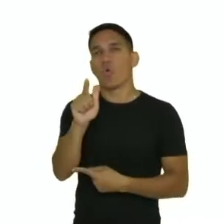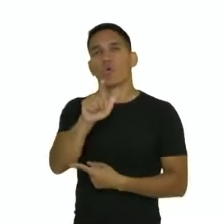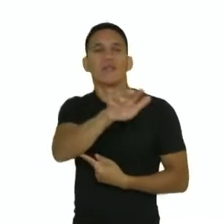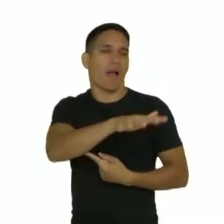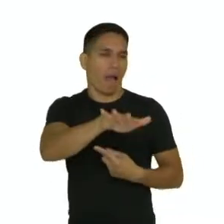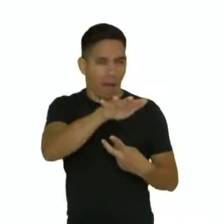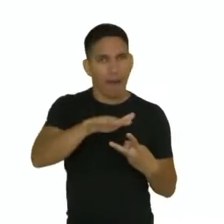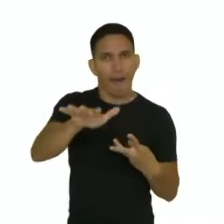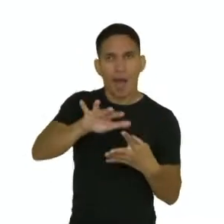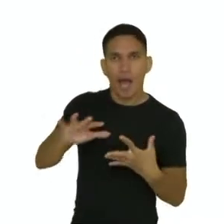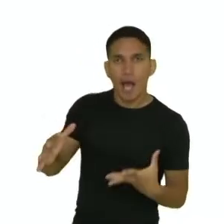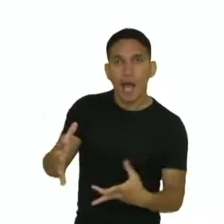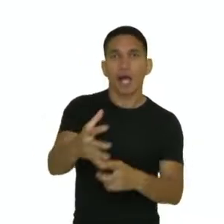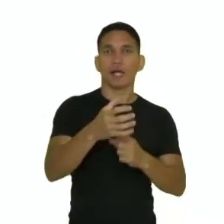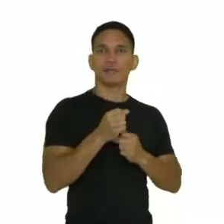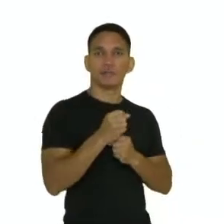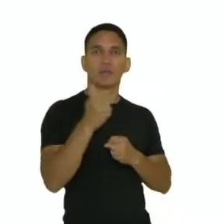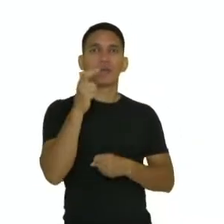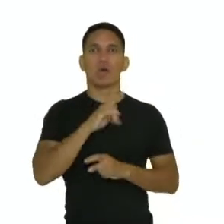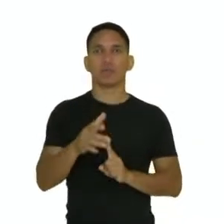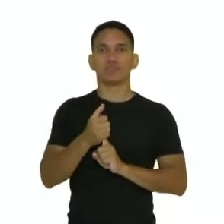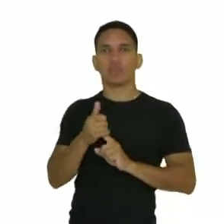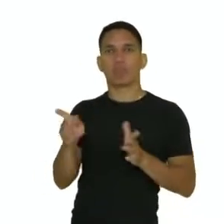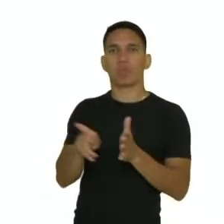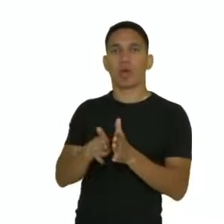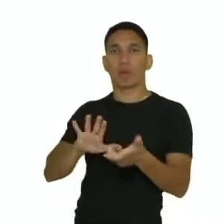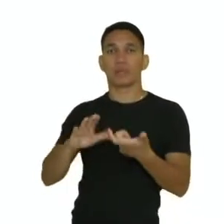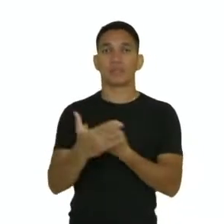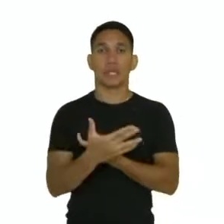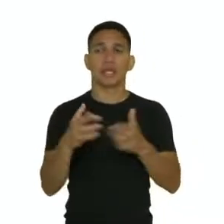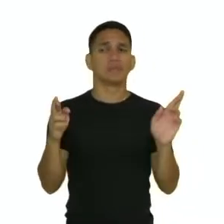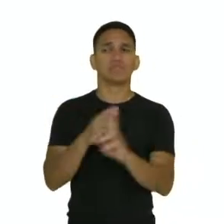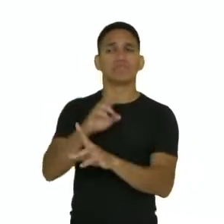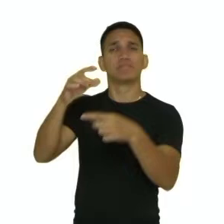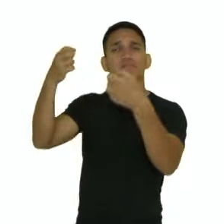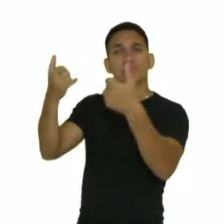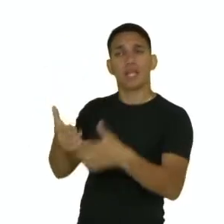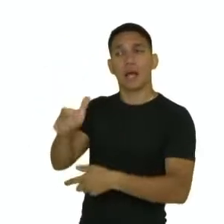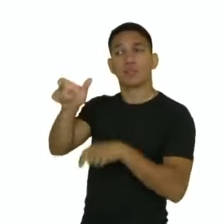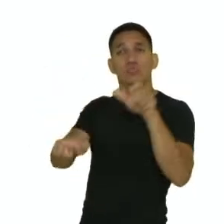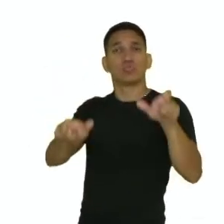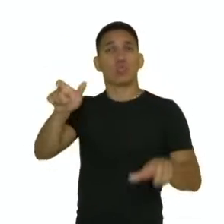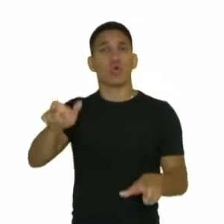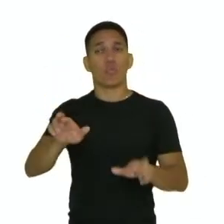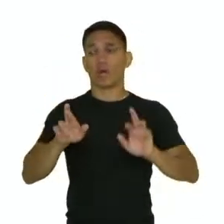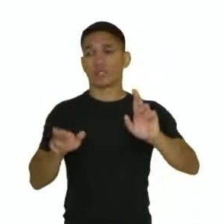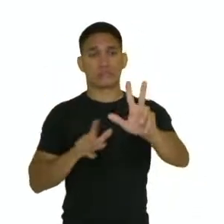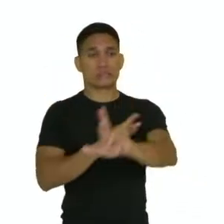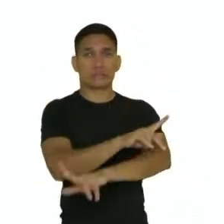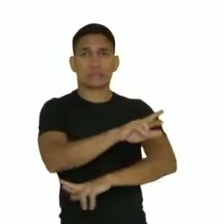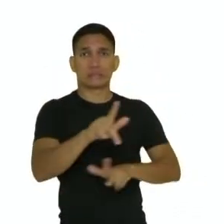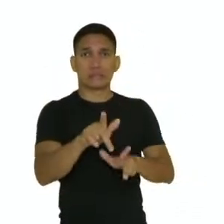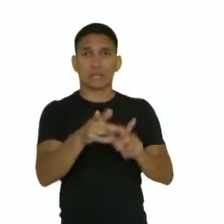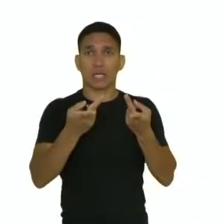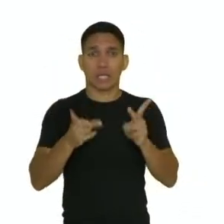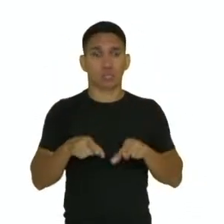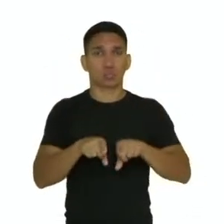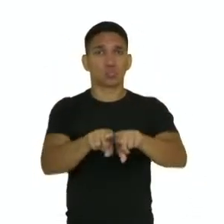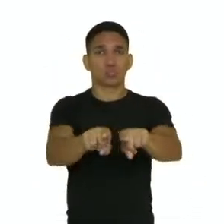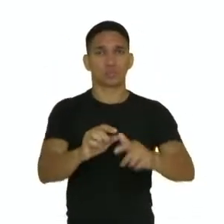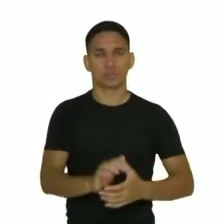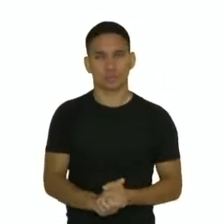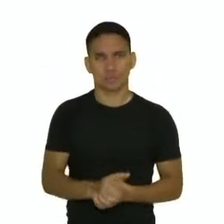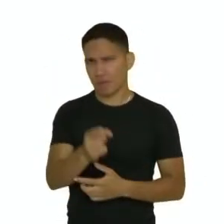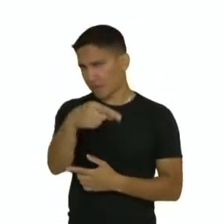se apropriaram dessa palavra para se referir a pessoas que executam diferentes tarefas simultaneamente.